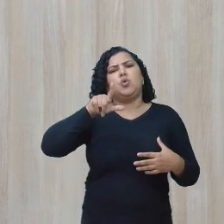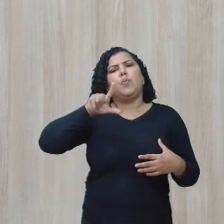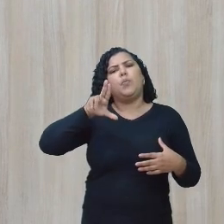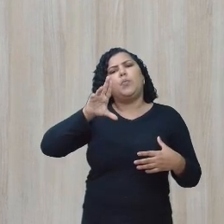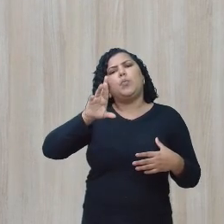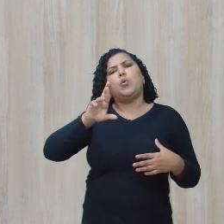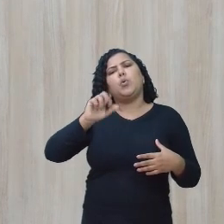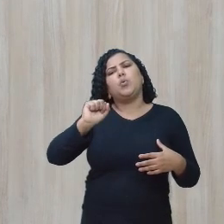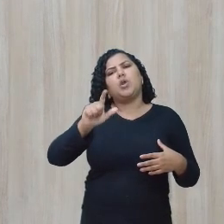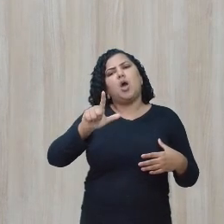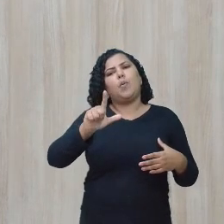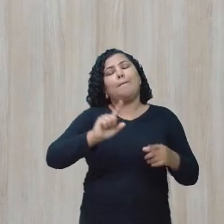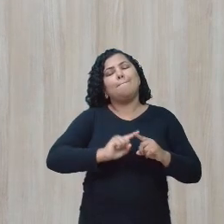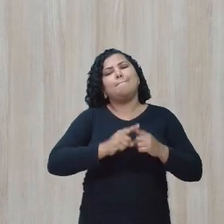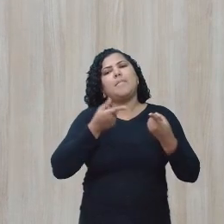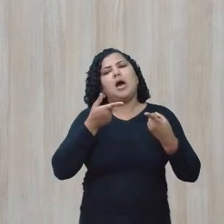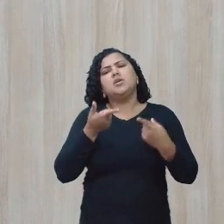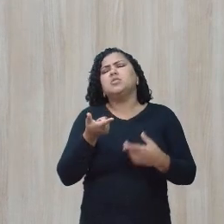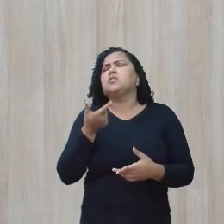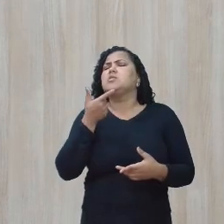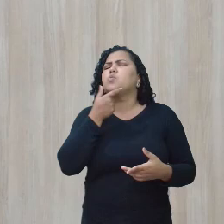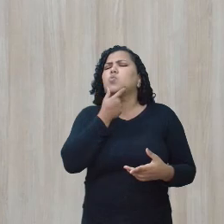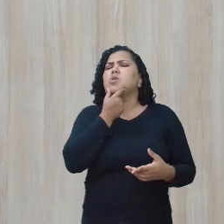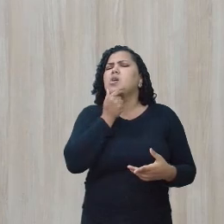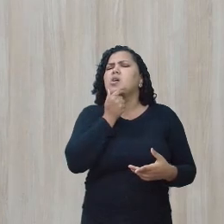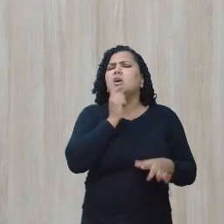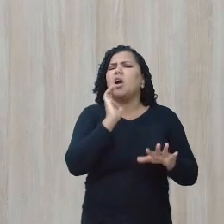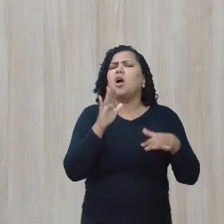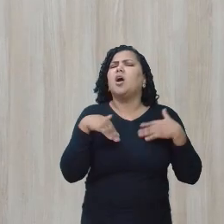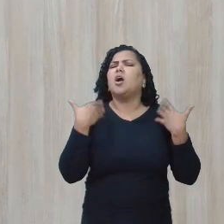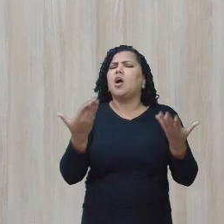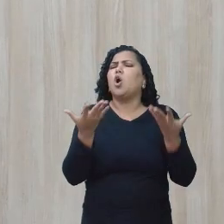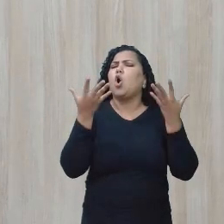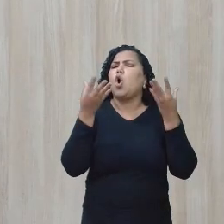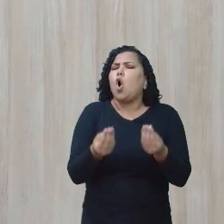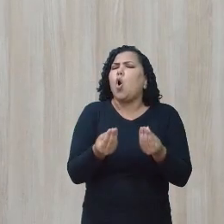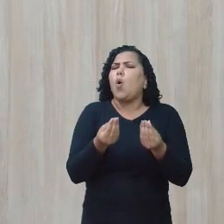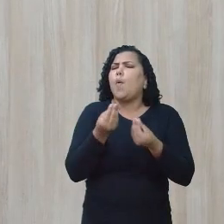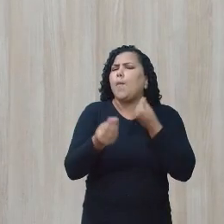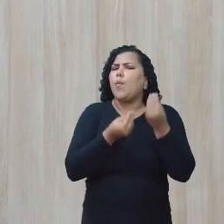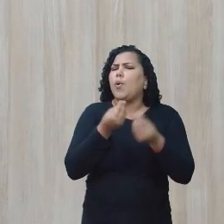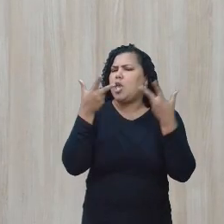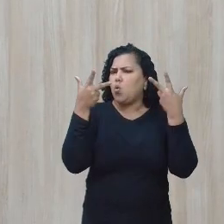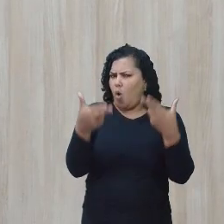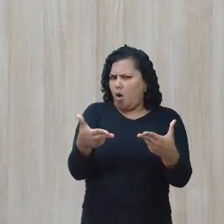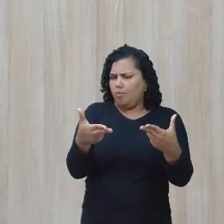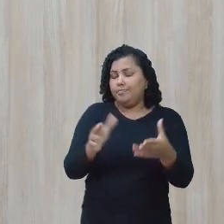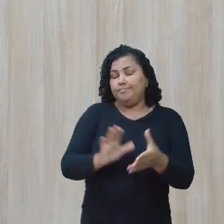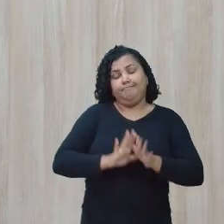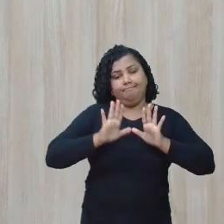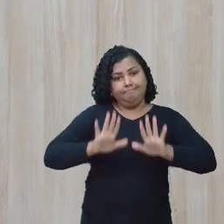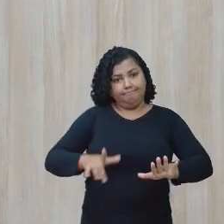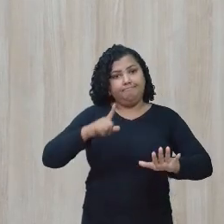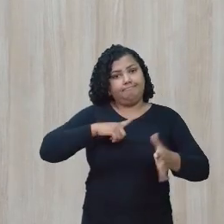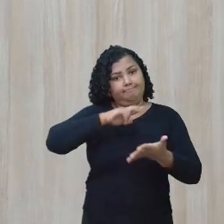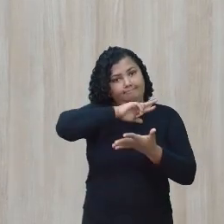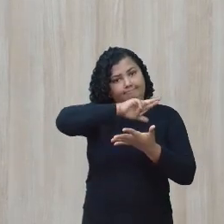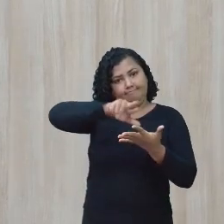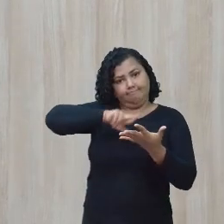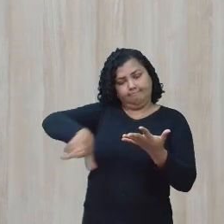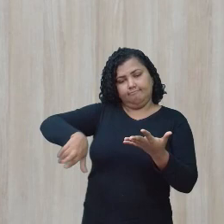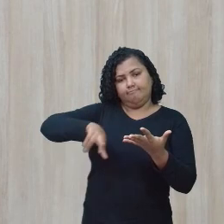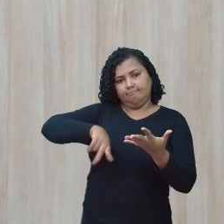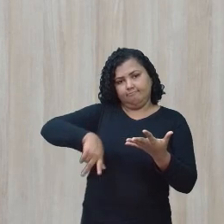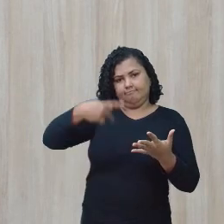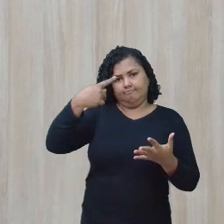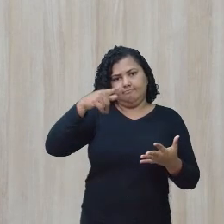português. Aí a questão, como é isso em inglês? É a mesma coisa, vai ter diferentes plurais também, mas não é o nosso assunto hoje. O